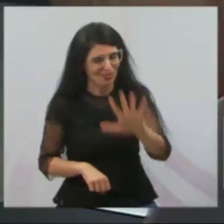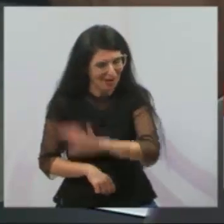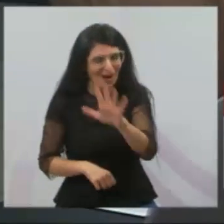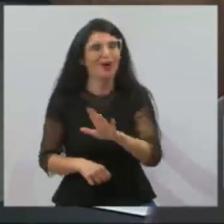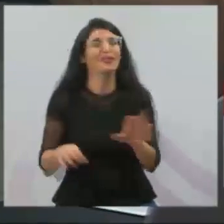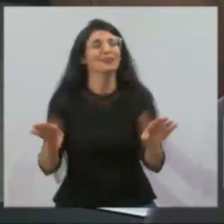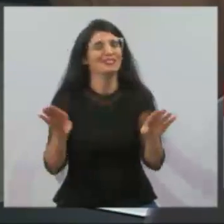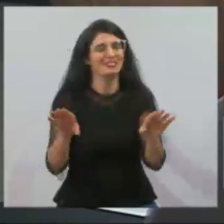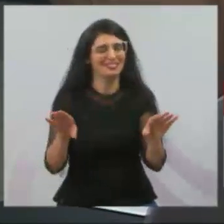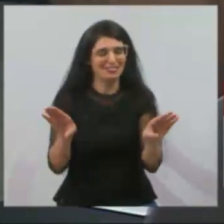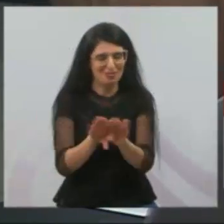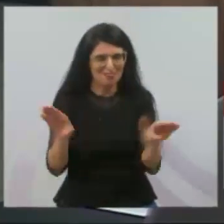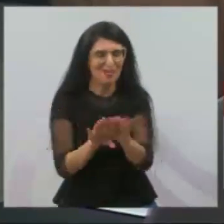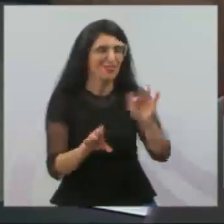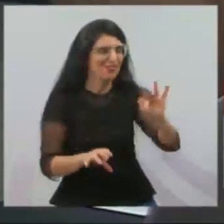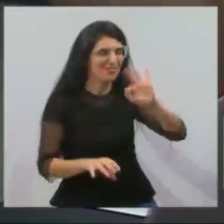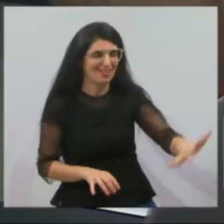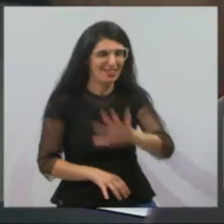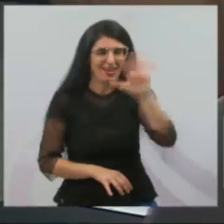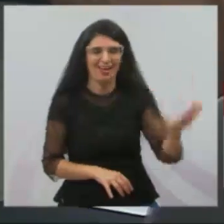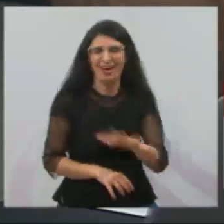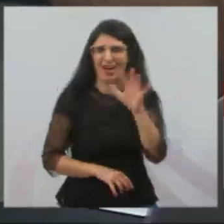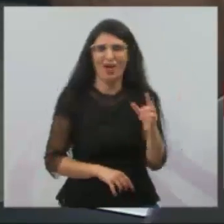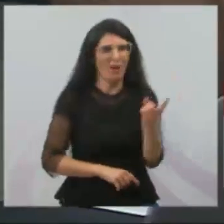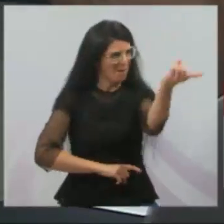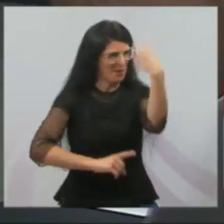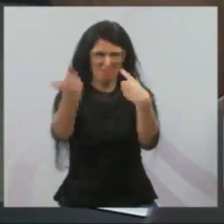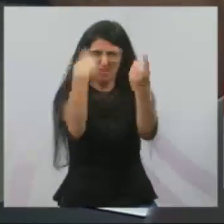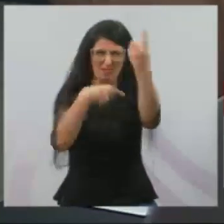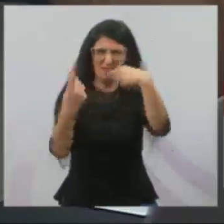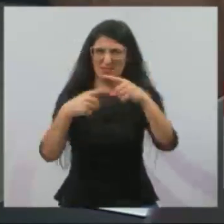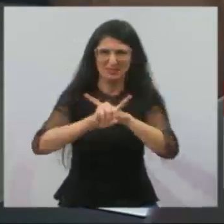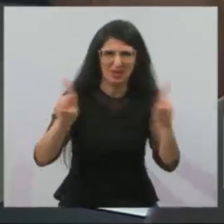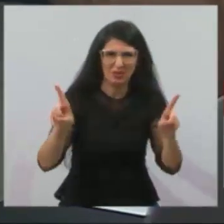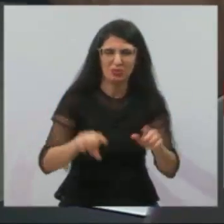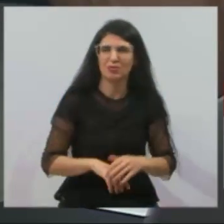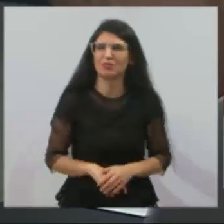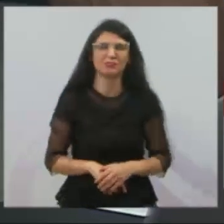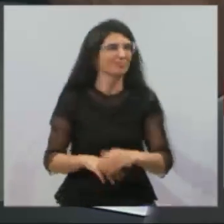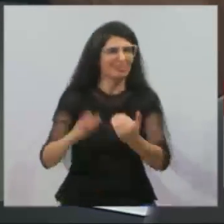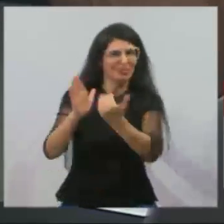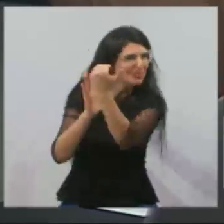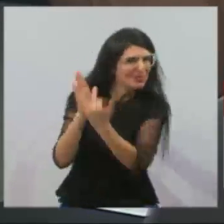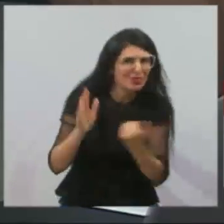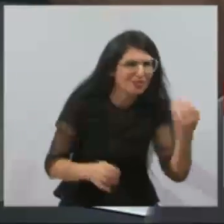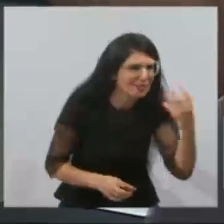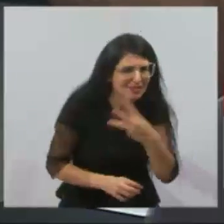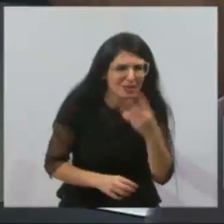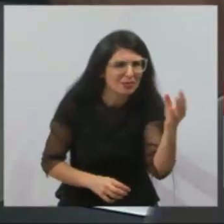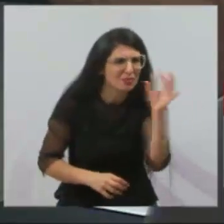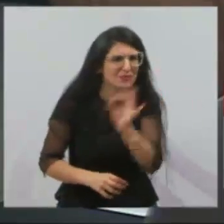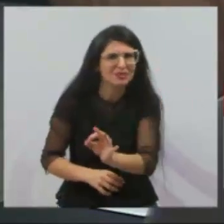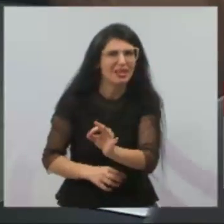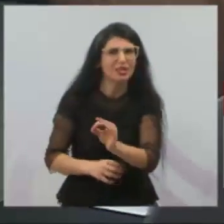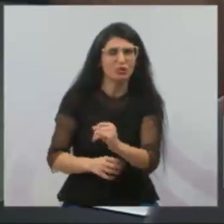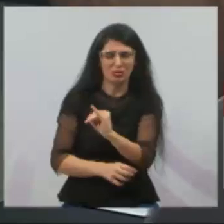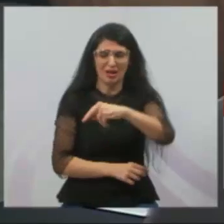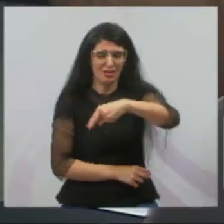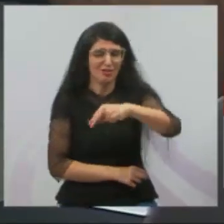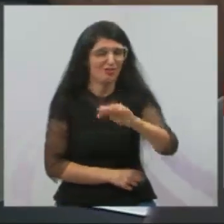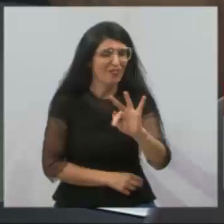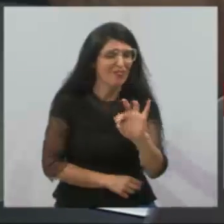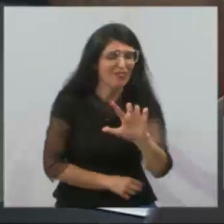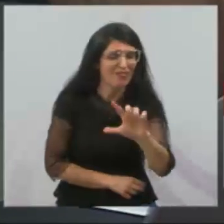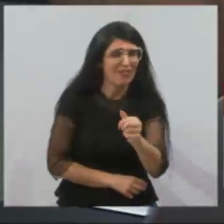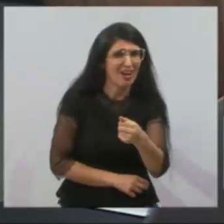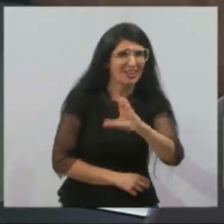crise, não ter desconto do servidor que não teve o aumento de 3% da infração. Então, eu sou contrária a esse projeto, em favor do